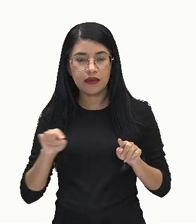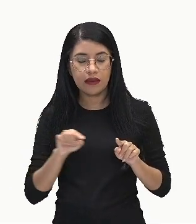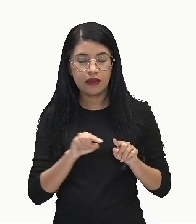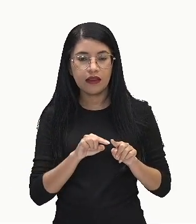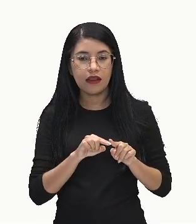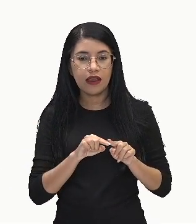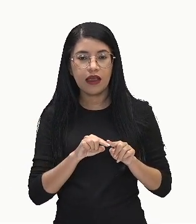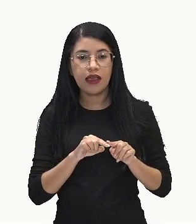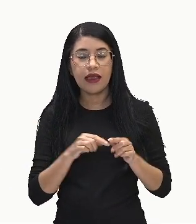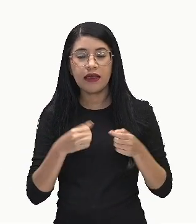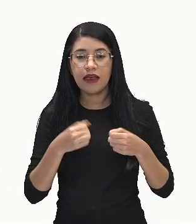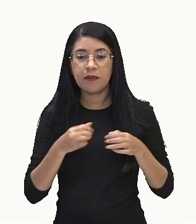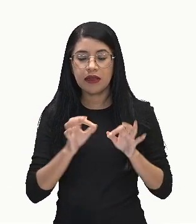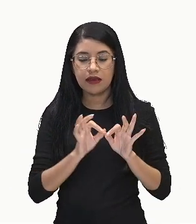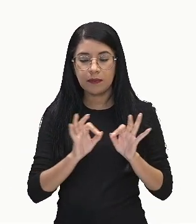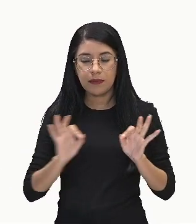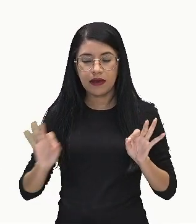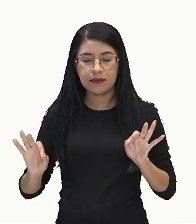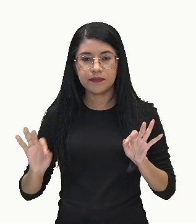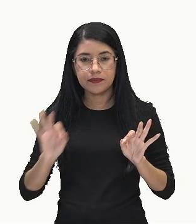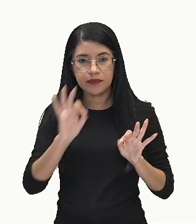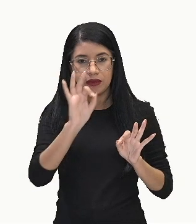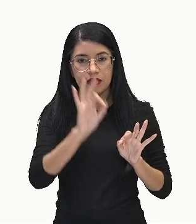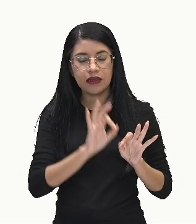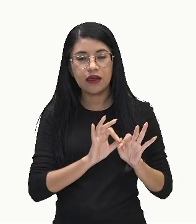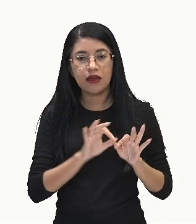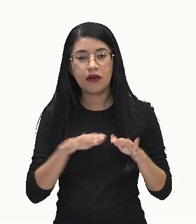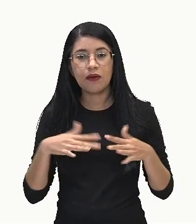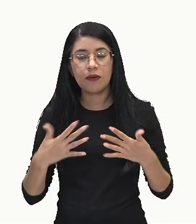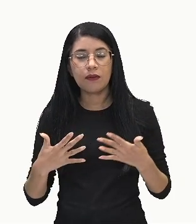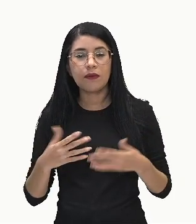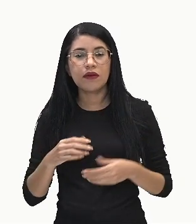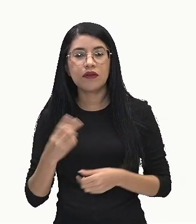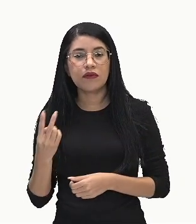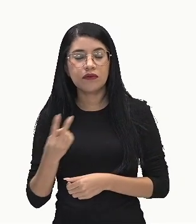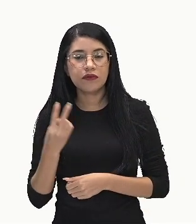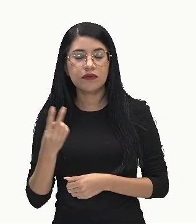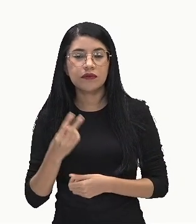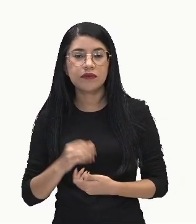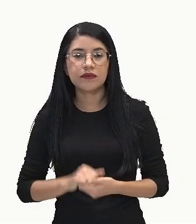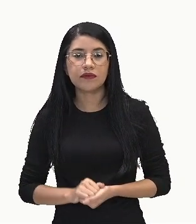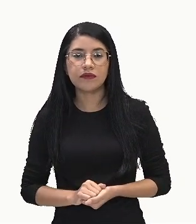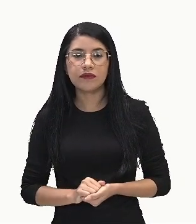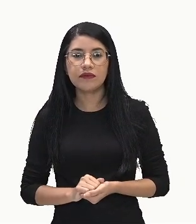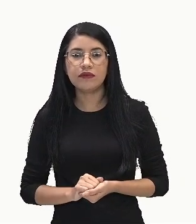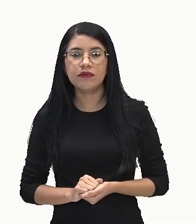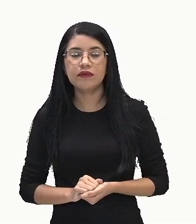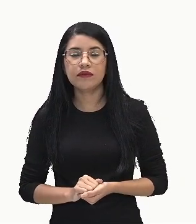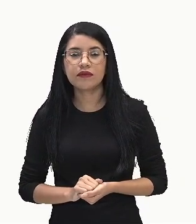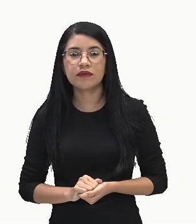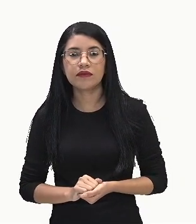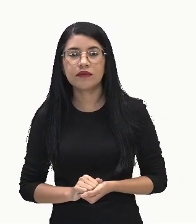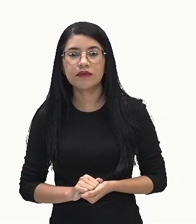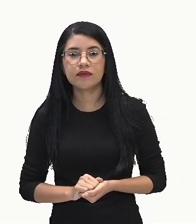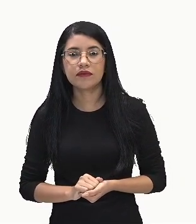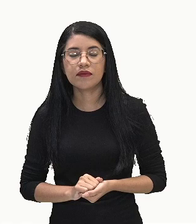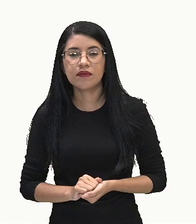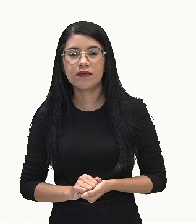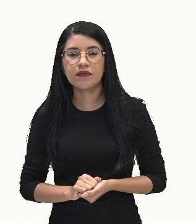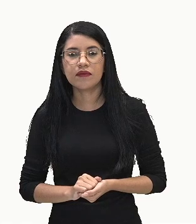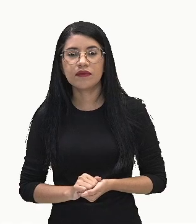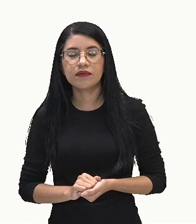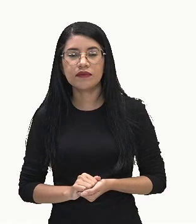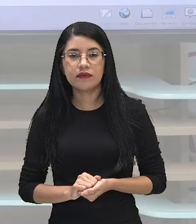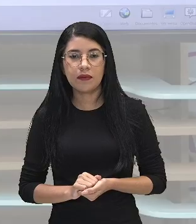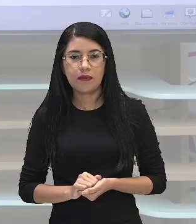de um polígono na geometria nós conhecemos como perímetro, na verdade. E perímetro